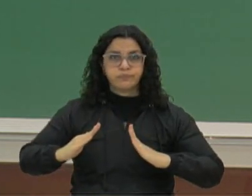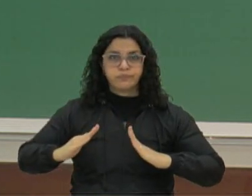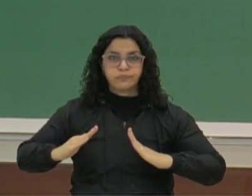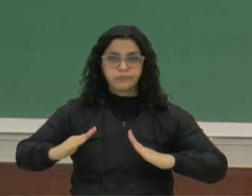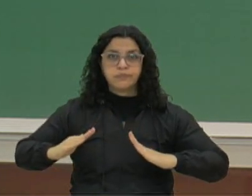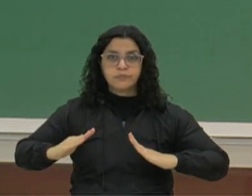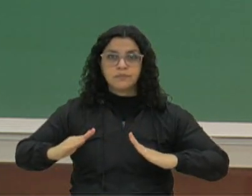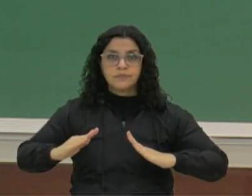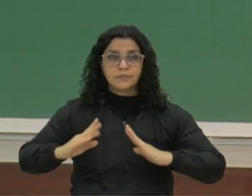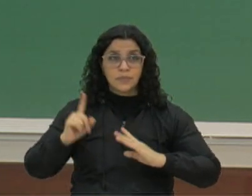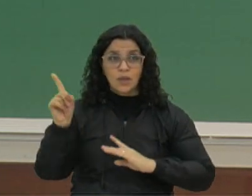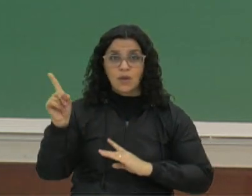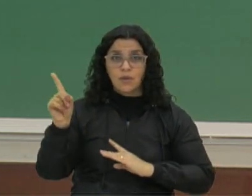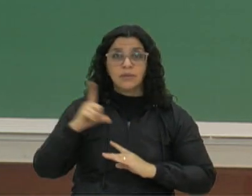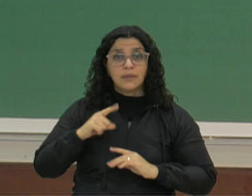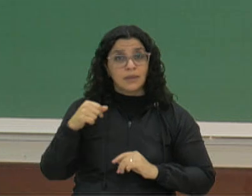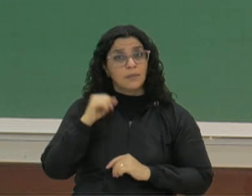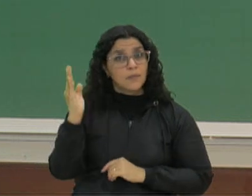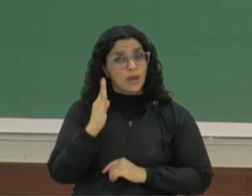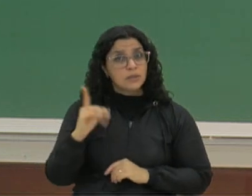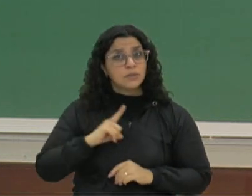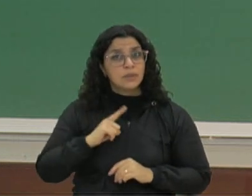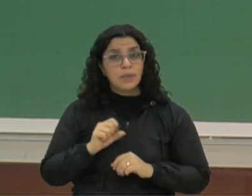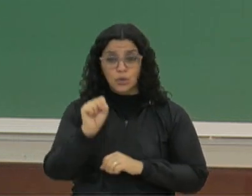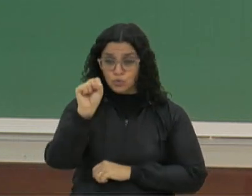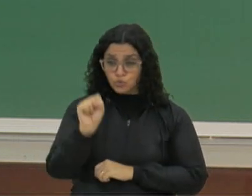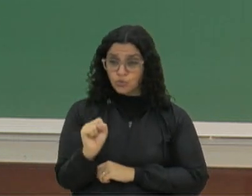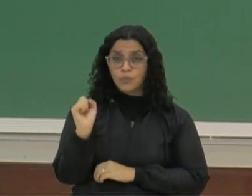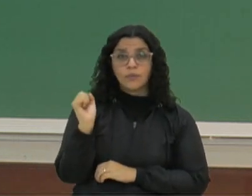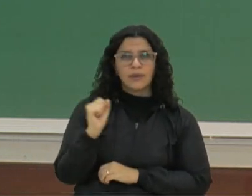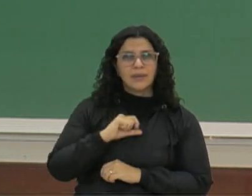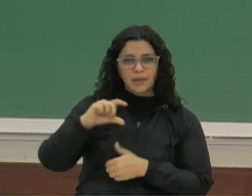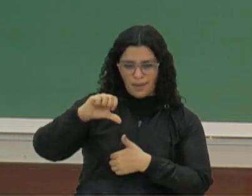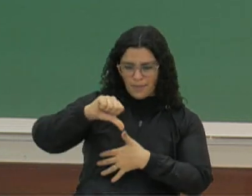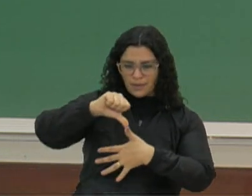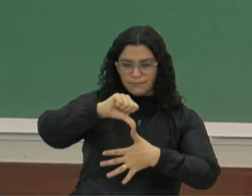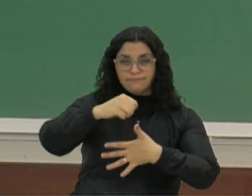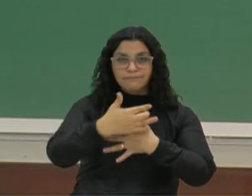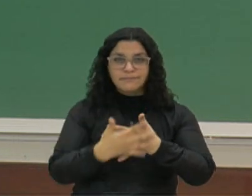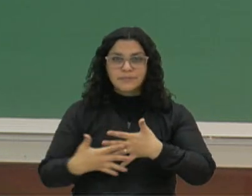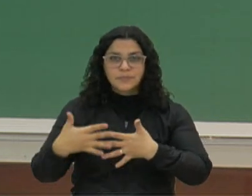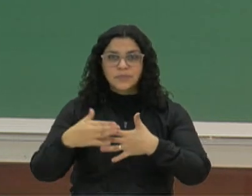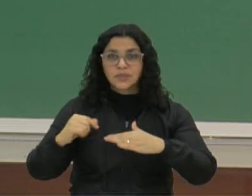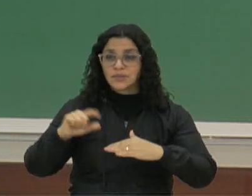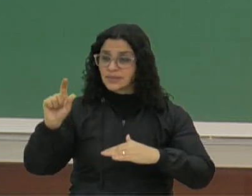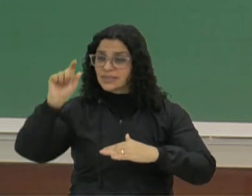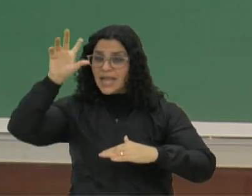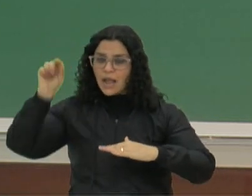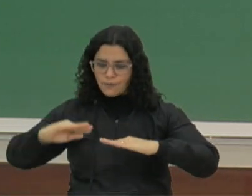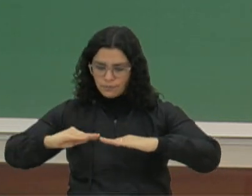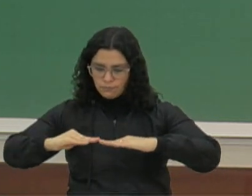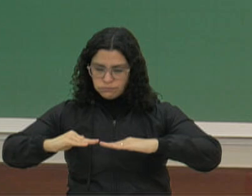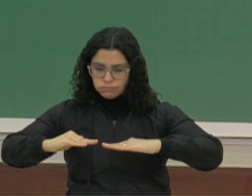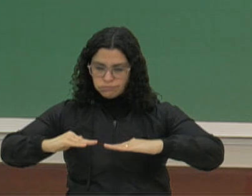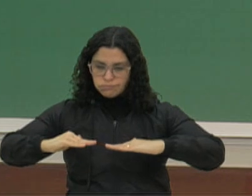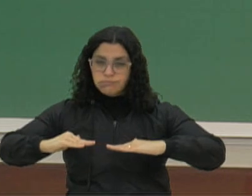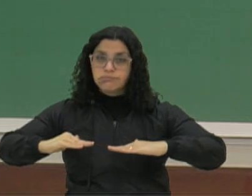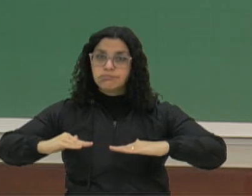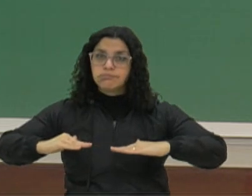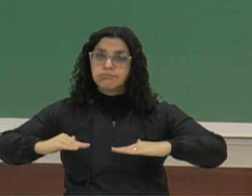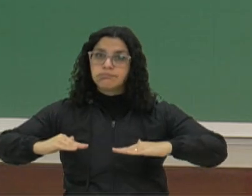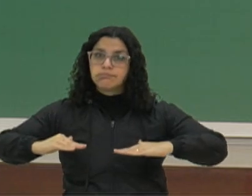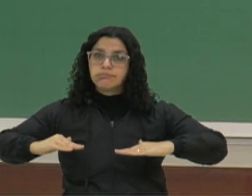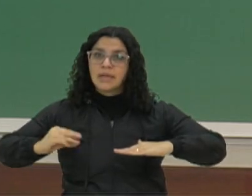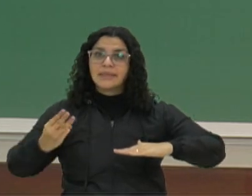também inclui o nosso país, hein? A placa sul-americana, onde está o Brasil, afasta-se da placa africana, em média, quase